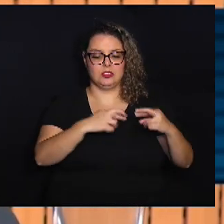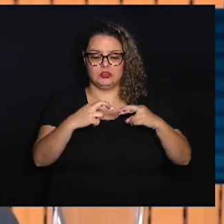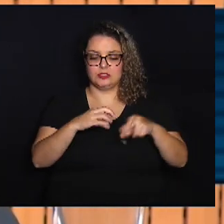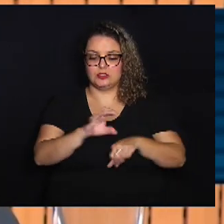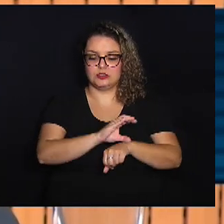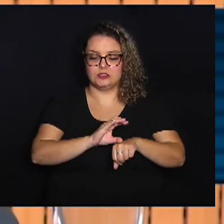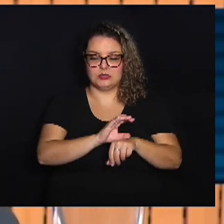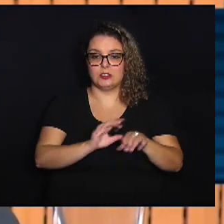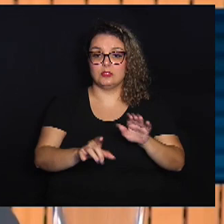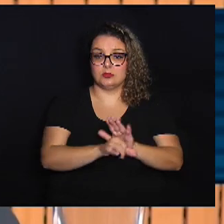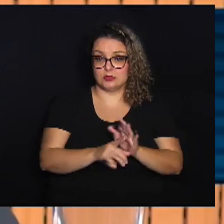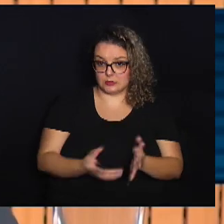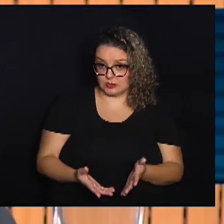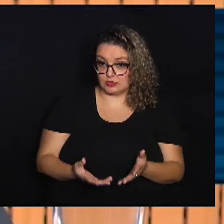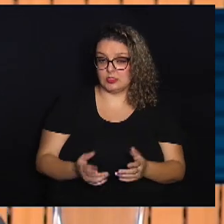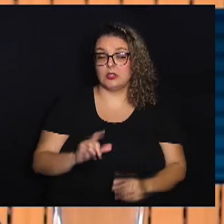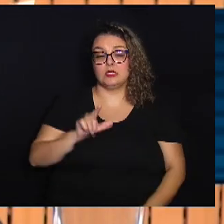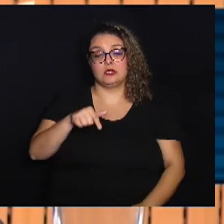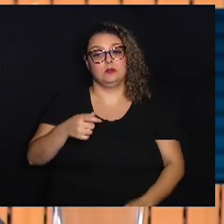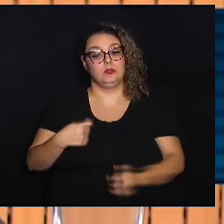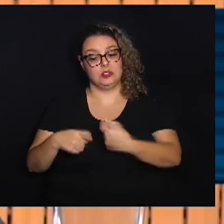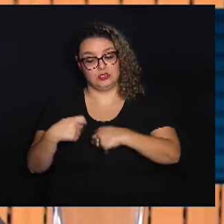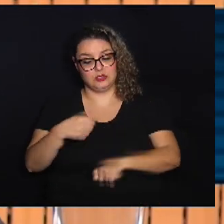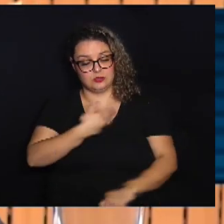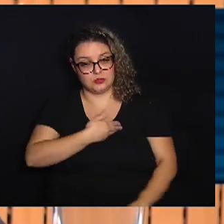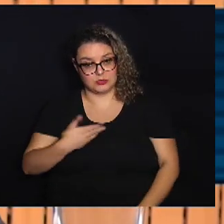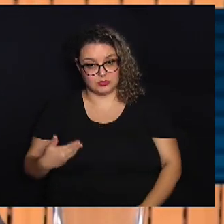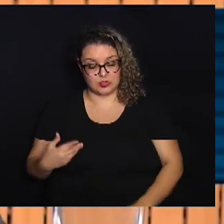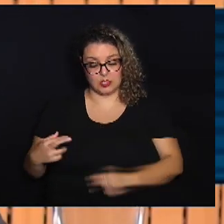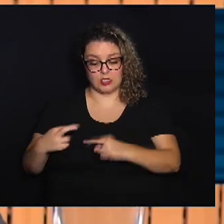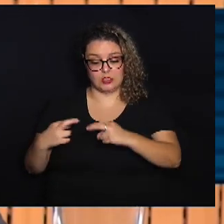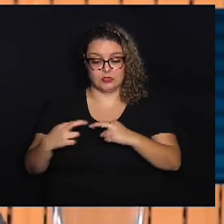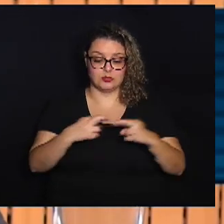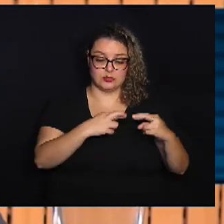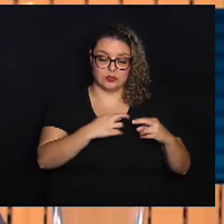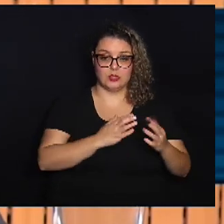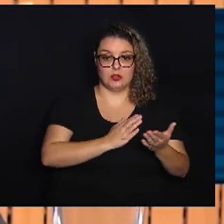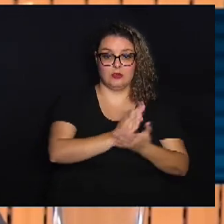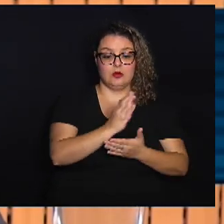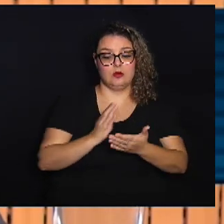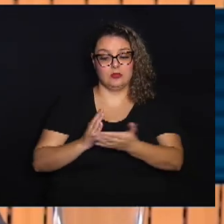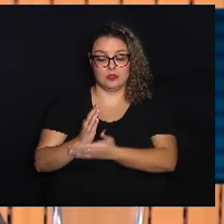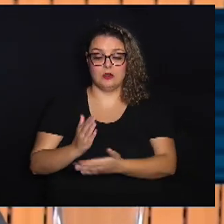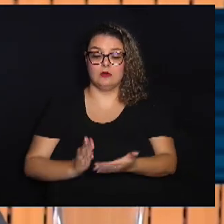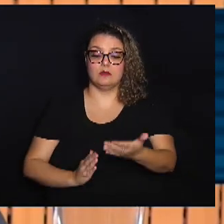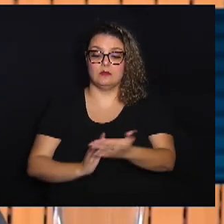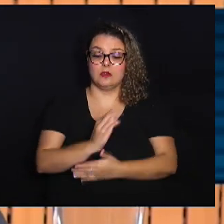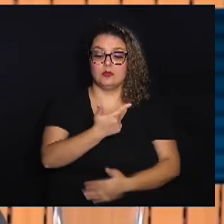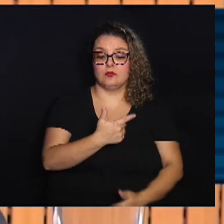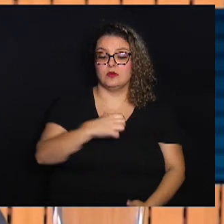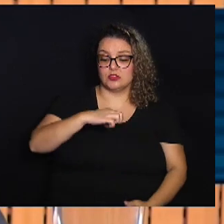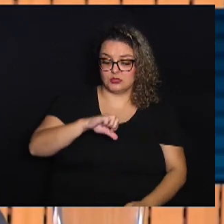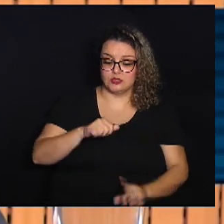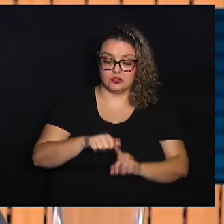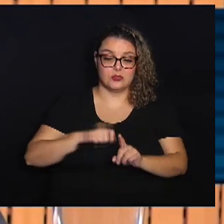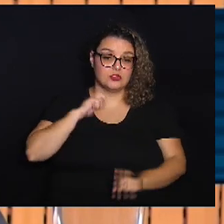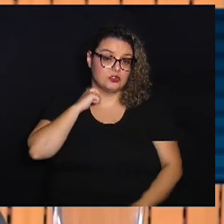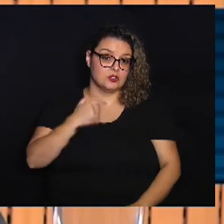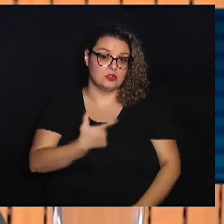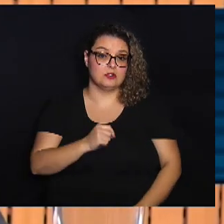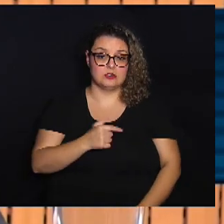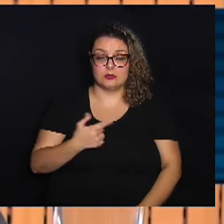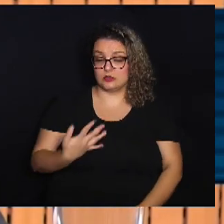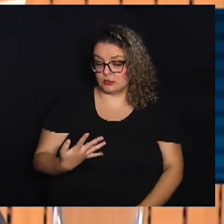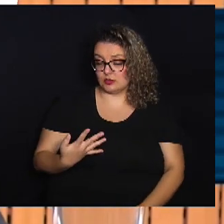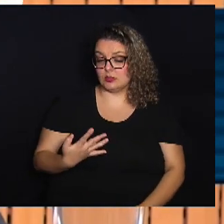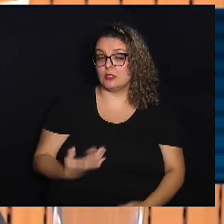e Legalidade e de Administração Pública. Foi aprovado em 29 de abril de 2024 em primeira